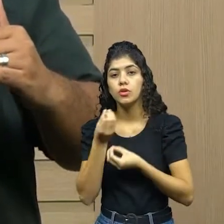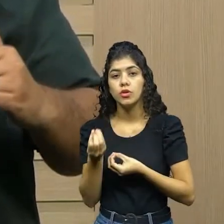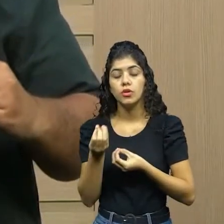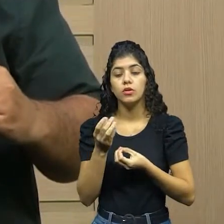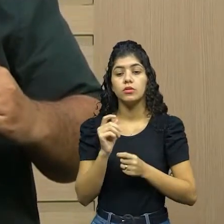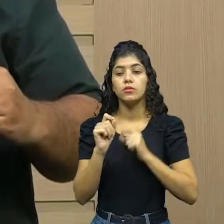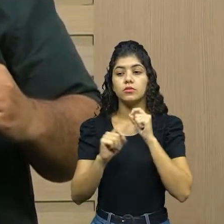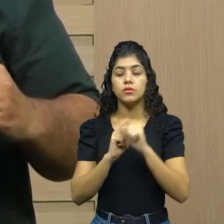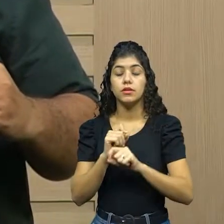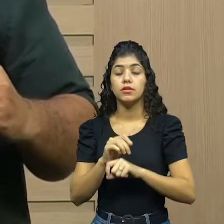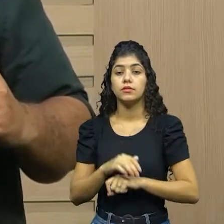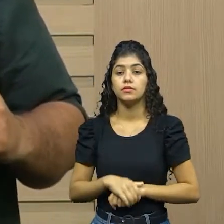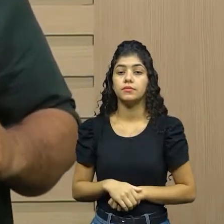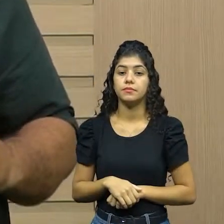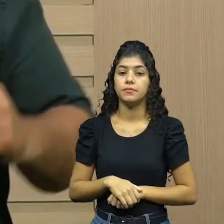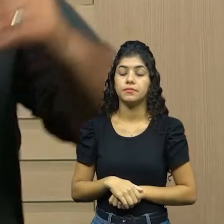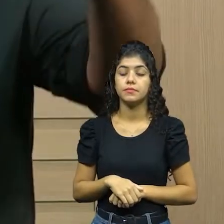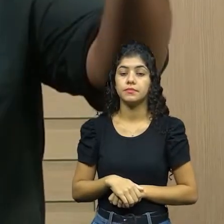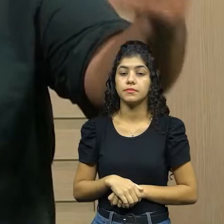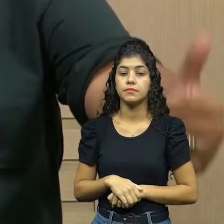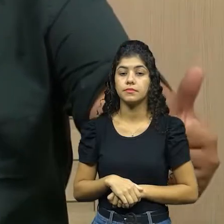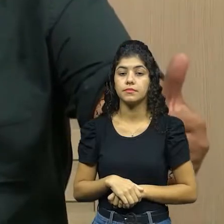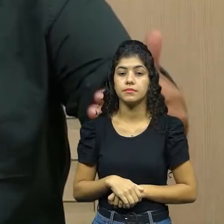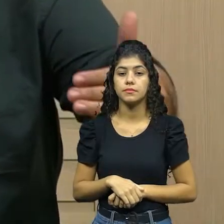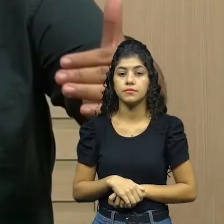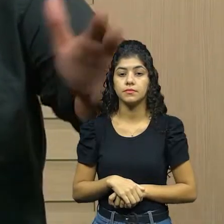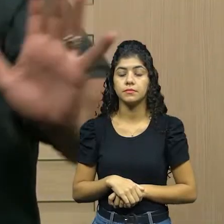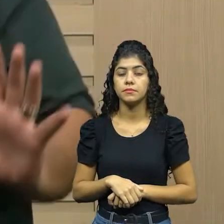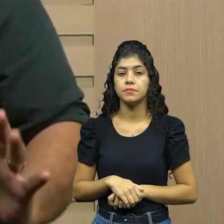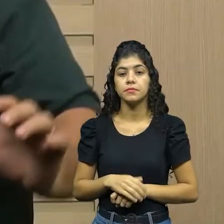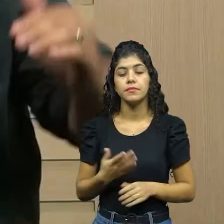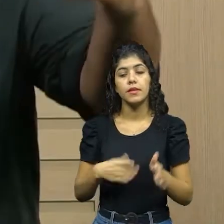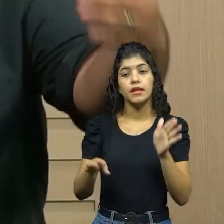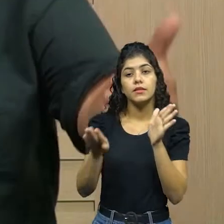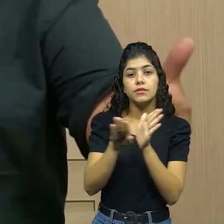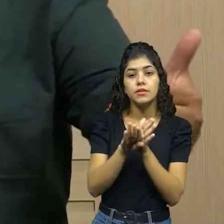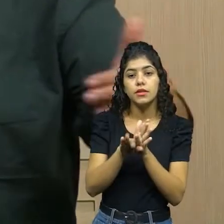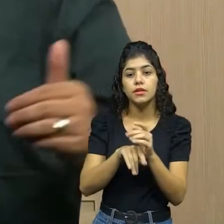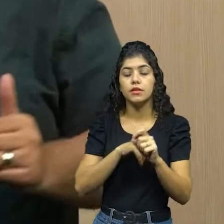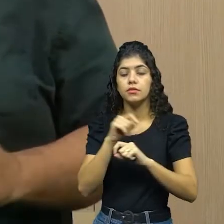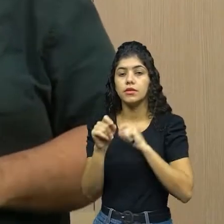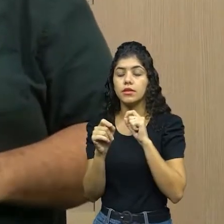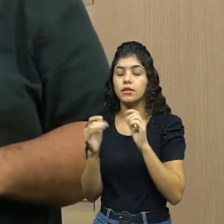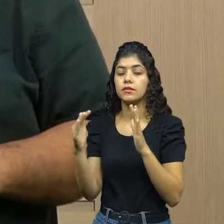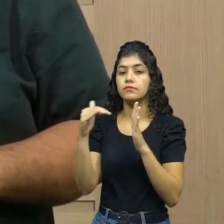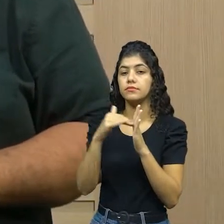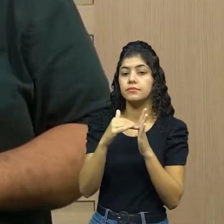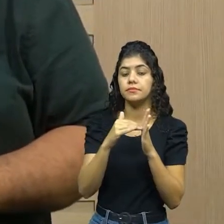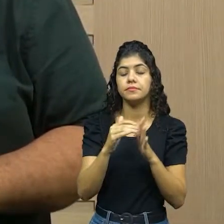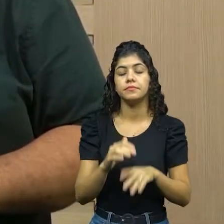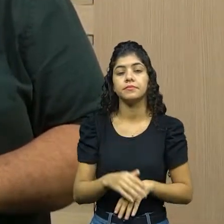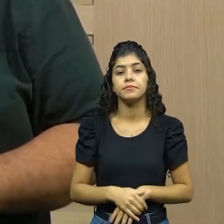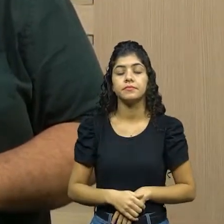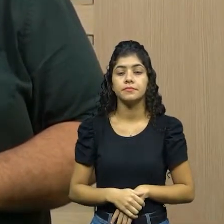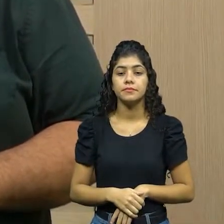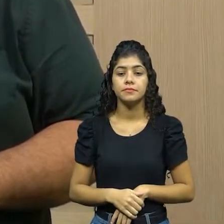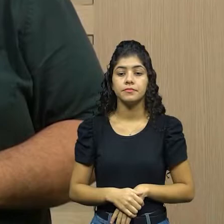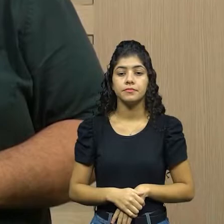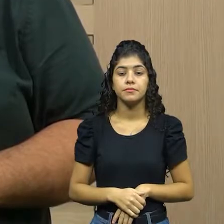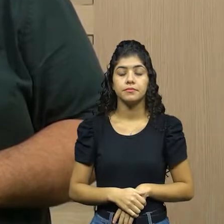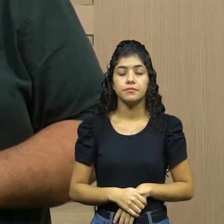que a organização se conecta, ele chega até o